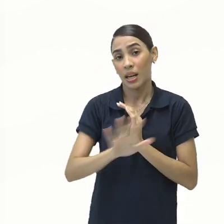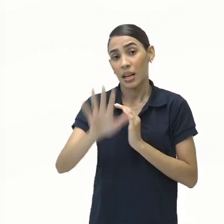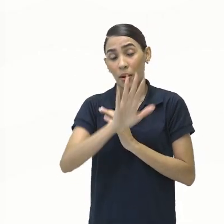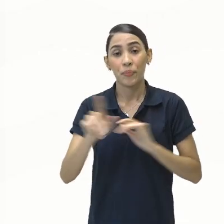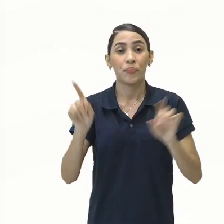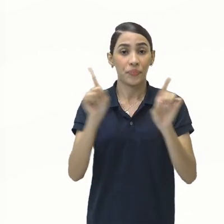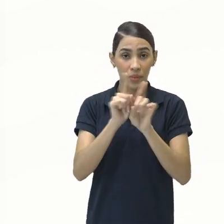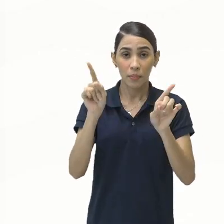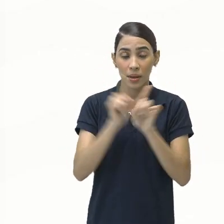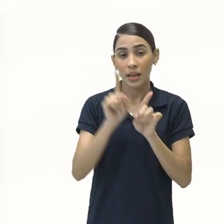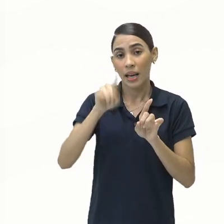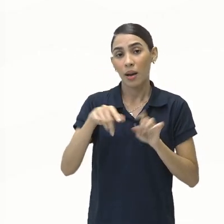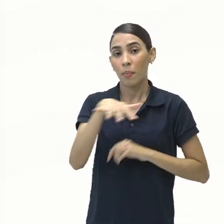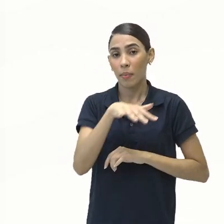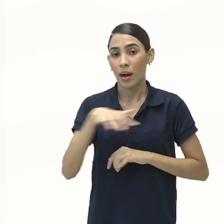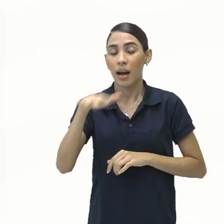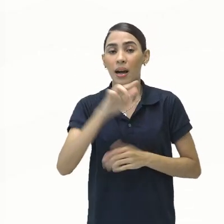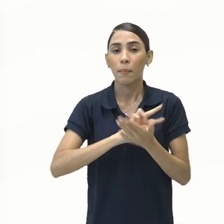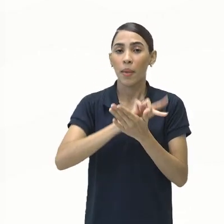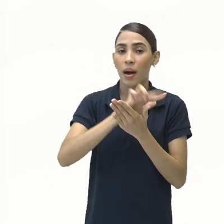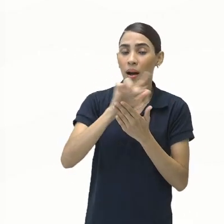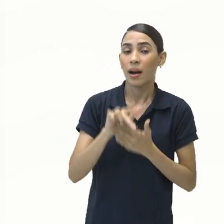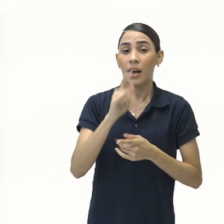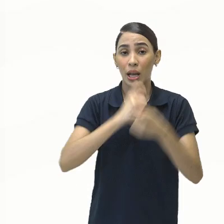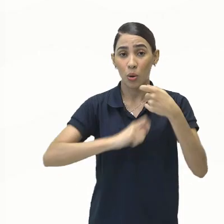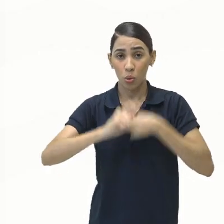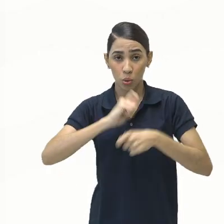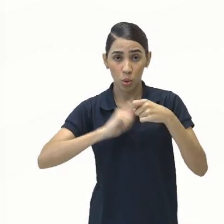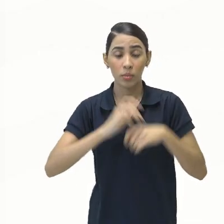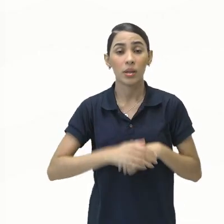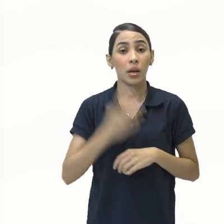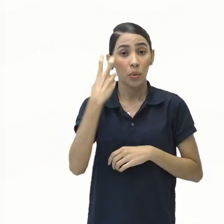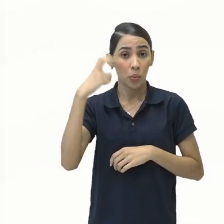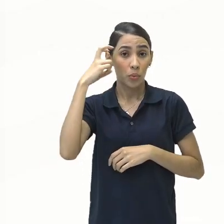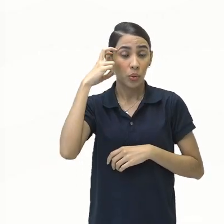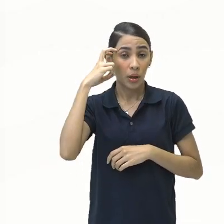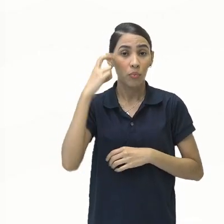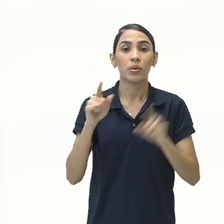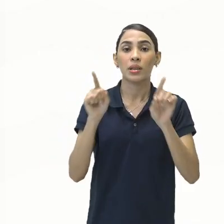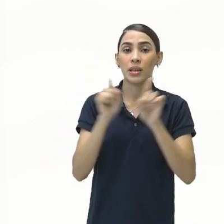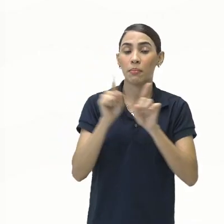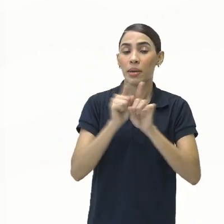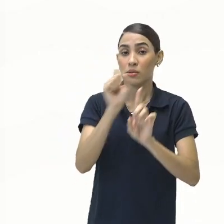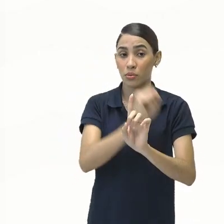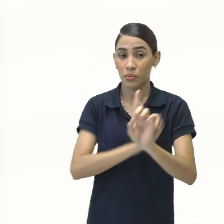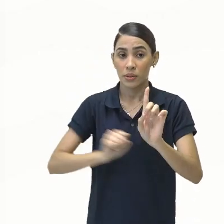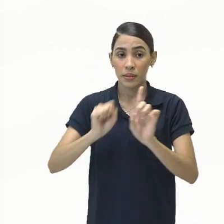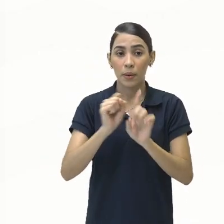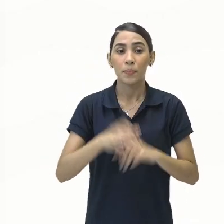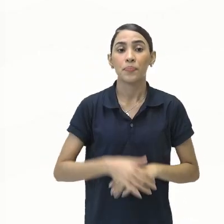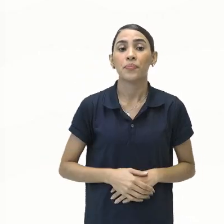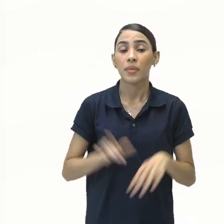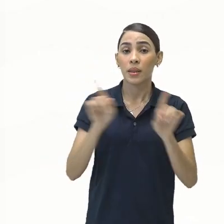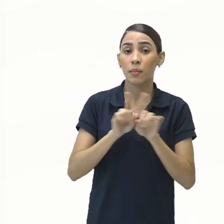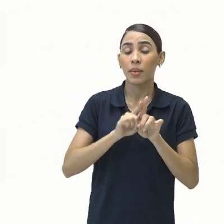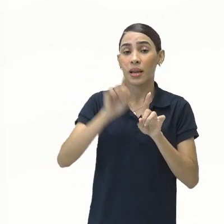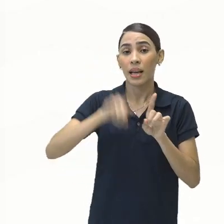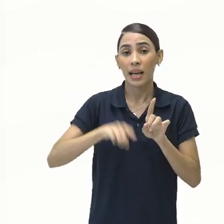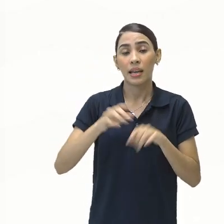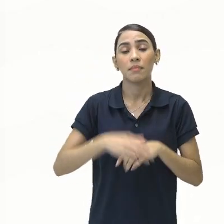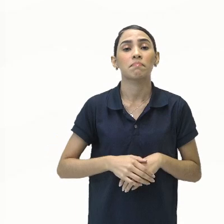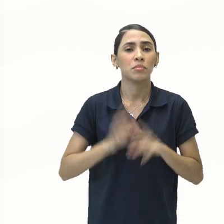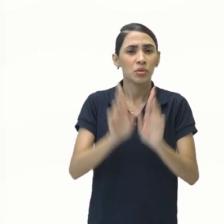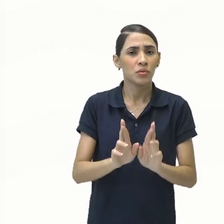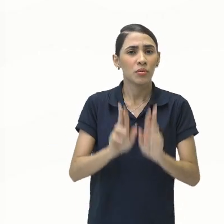Como também é uma região de diversidade econômica, cultural e também social. É também uma região de